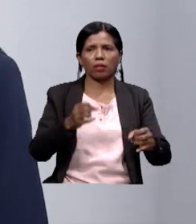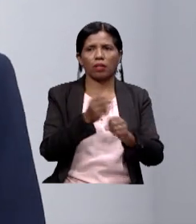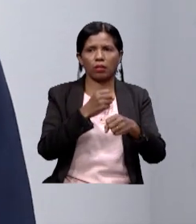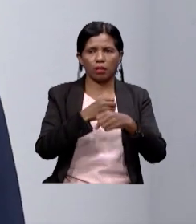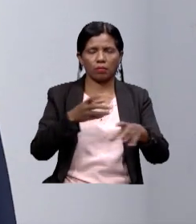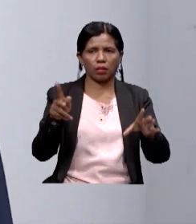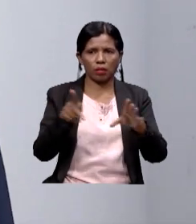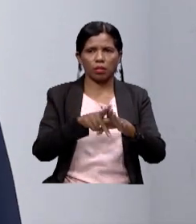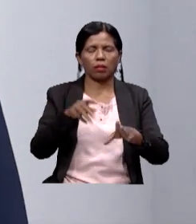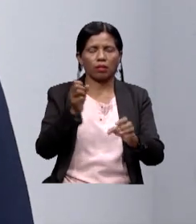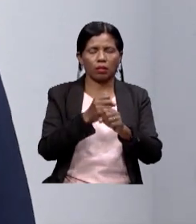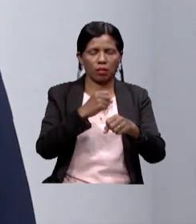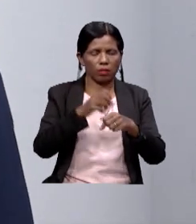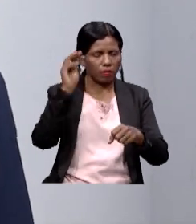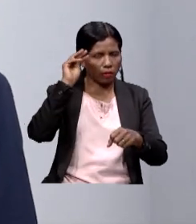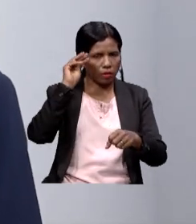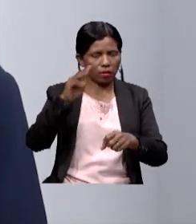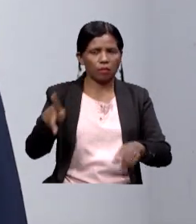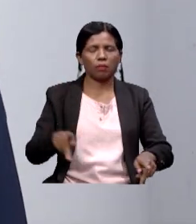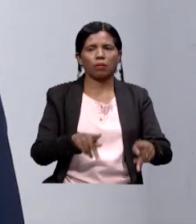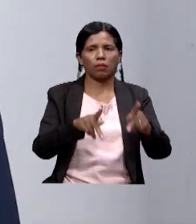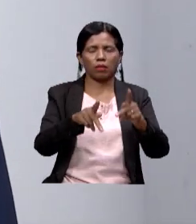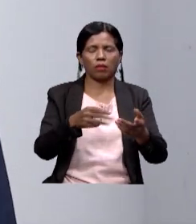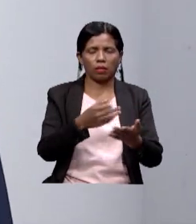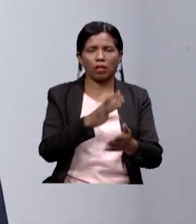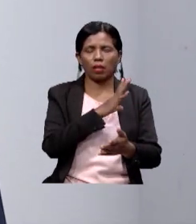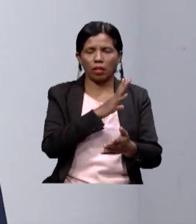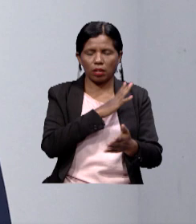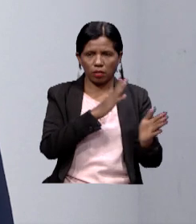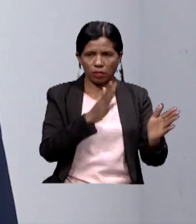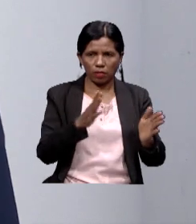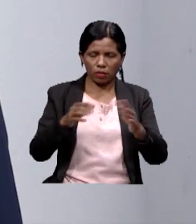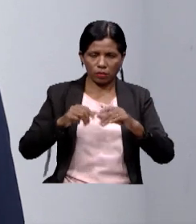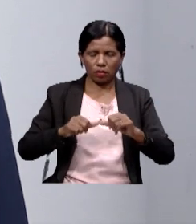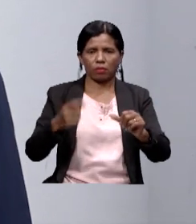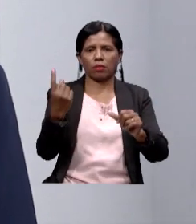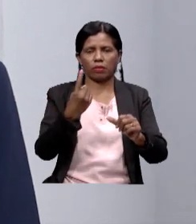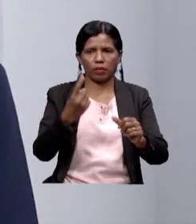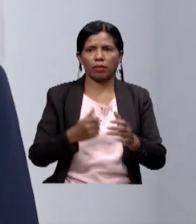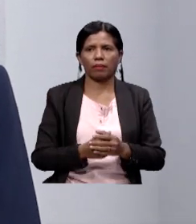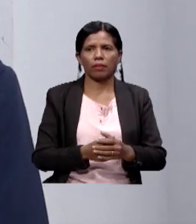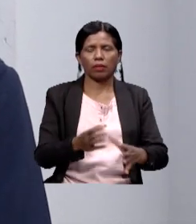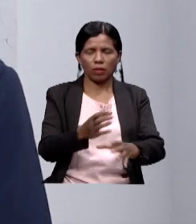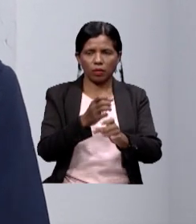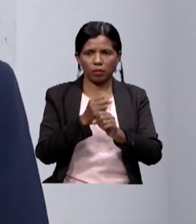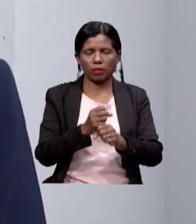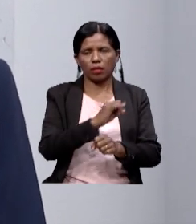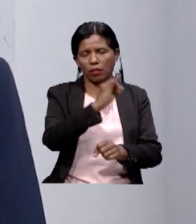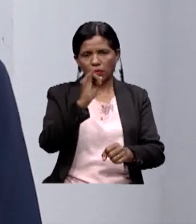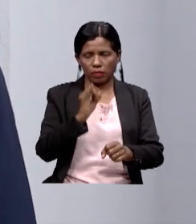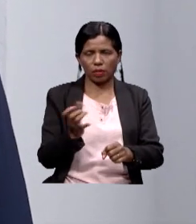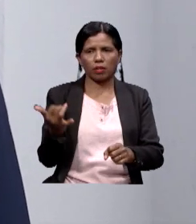ba lo batena ministro publico he to processo ena ba Ministro Justiça se continua na fata, o levantamento, identifica a Sira